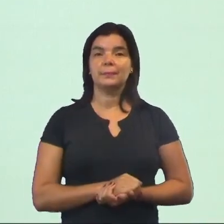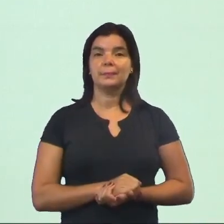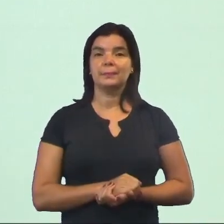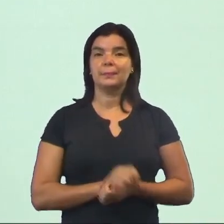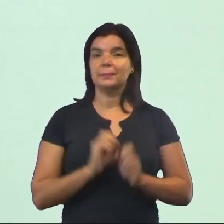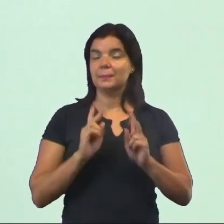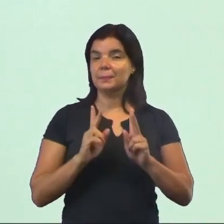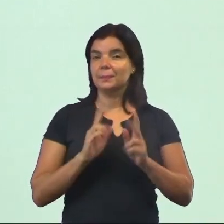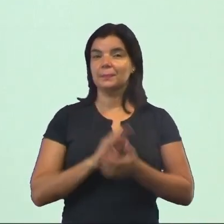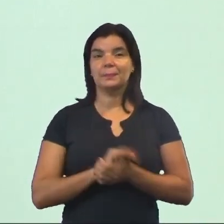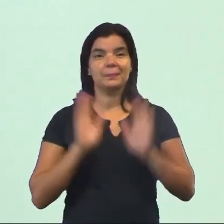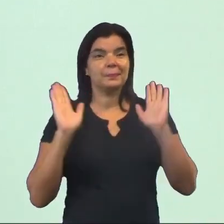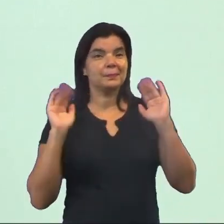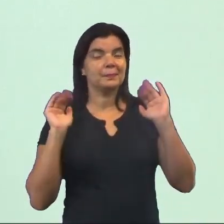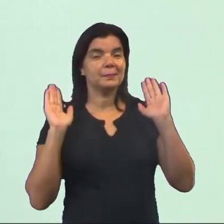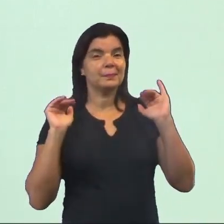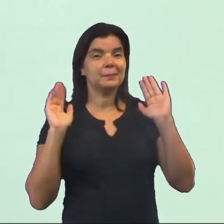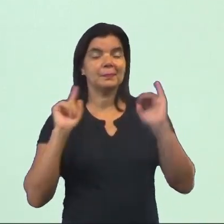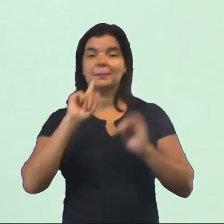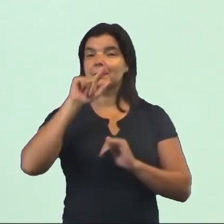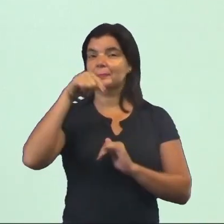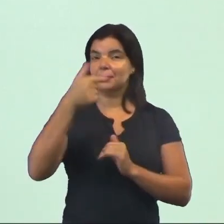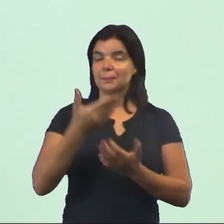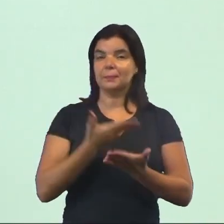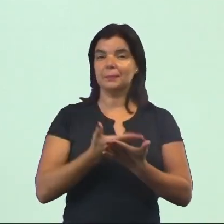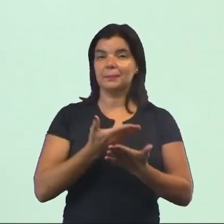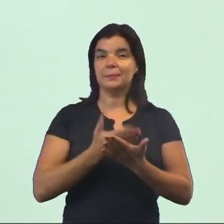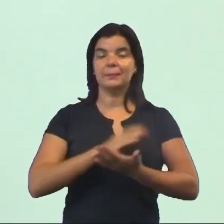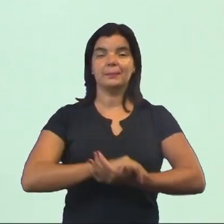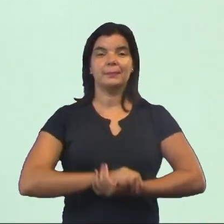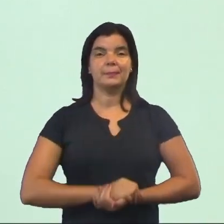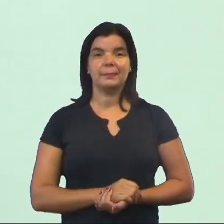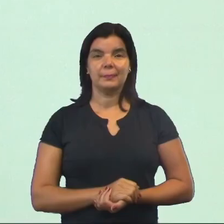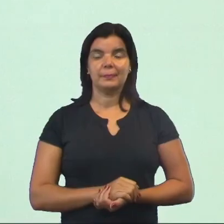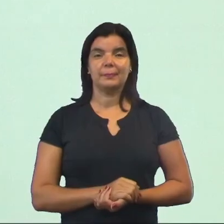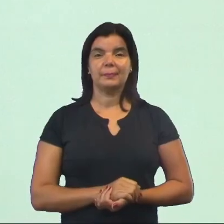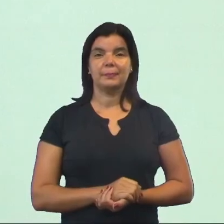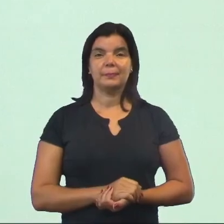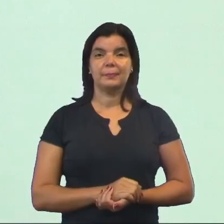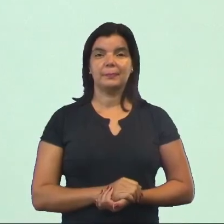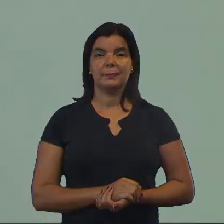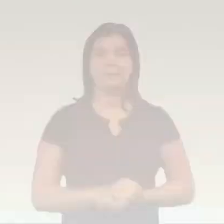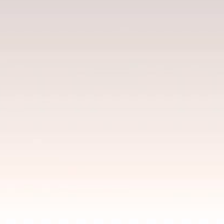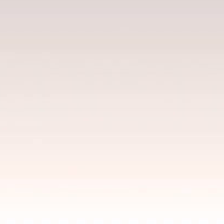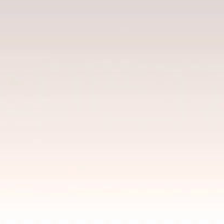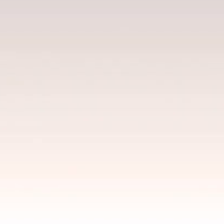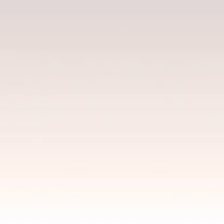Eduque, ok? Então, bye bye e nós nos vemos na nossa próxima aula. Até lá!